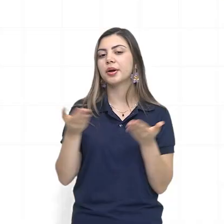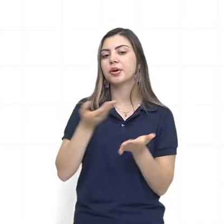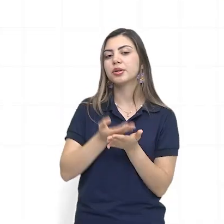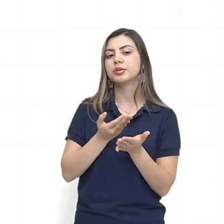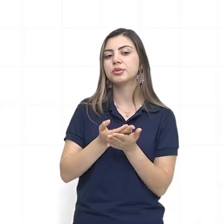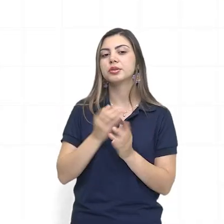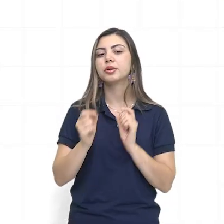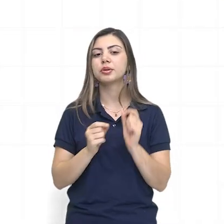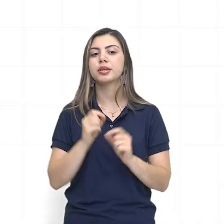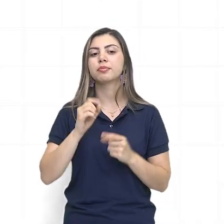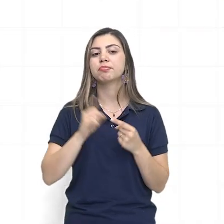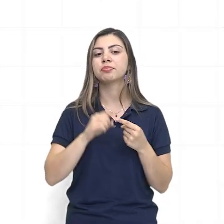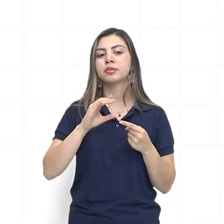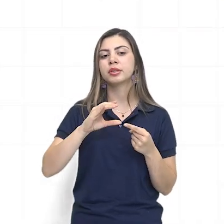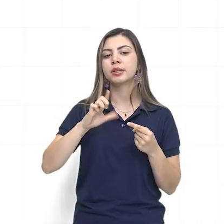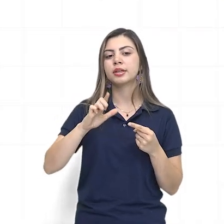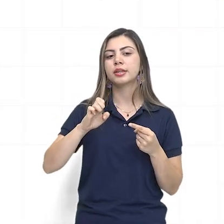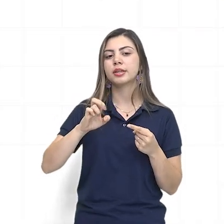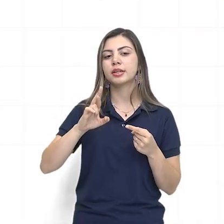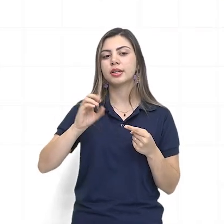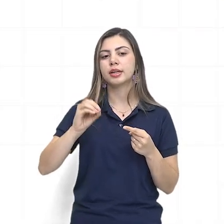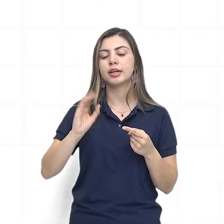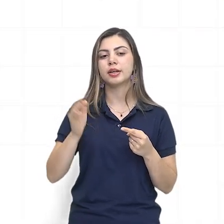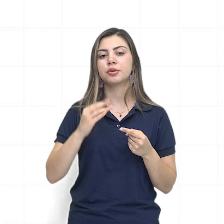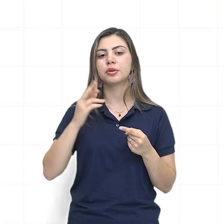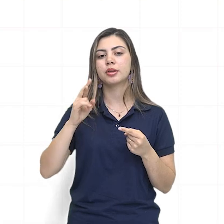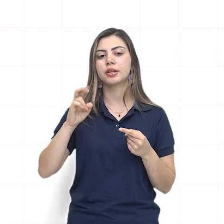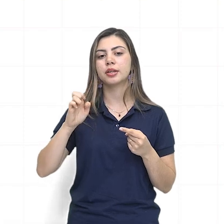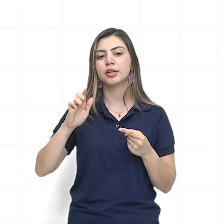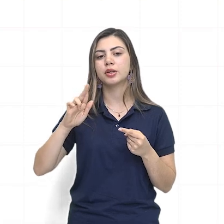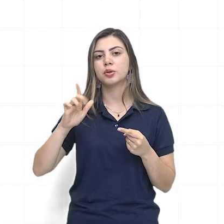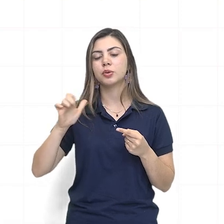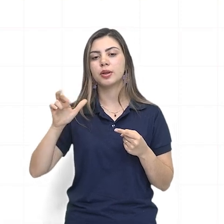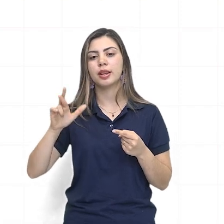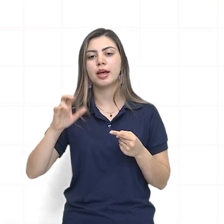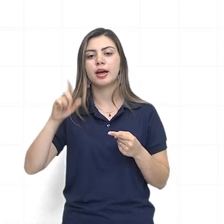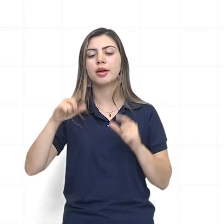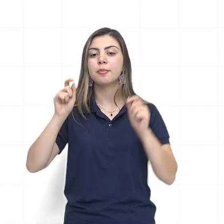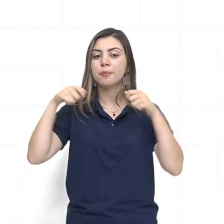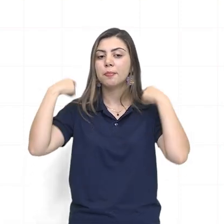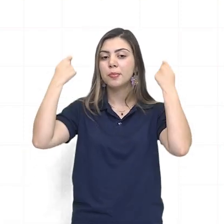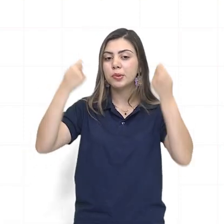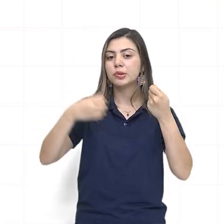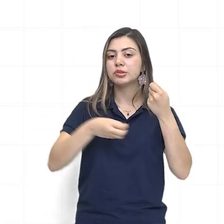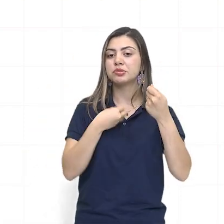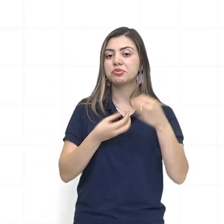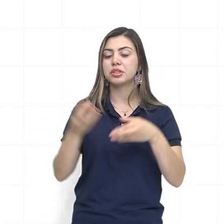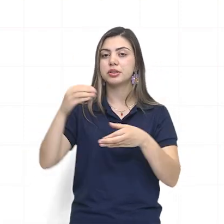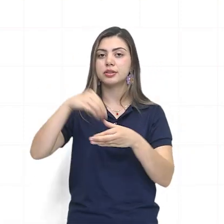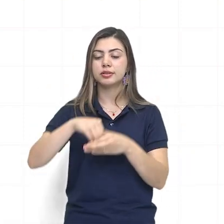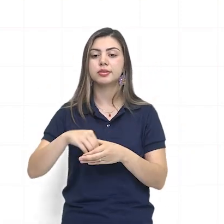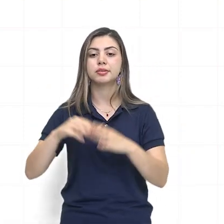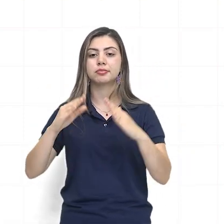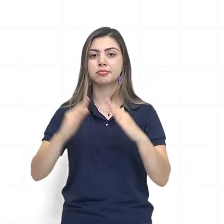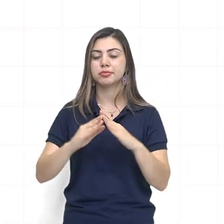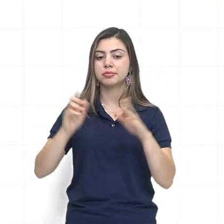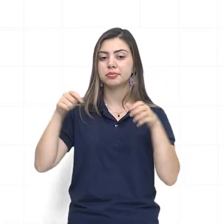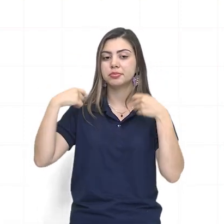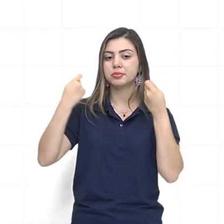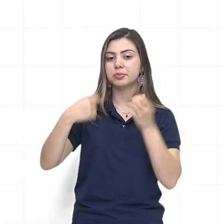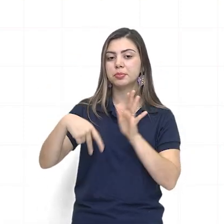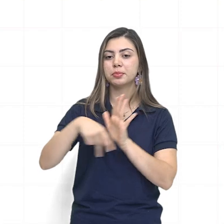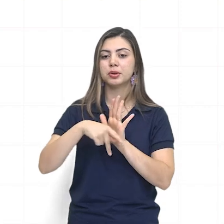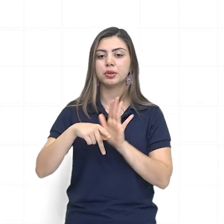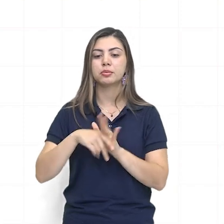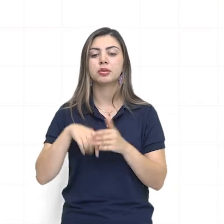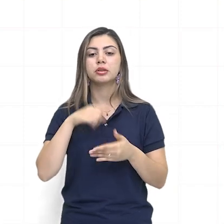o clero regular, formado então pelos monges, isto é, sacerdotes que viviam dentro dos mosteiros ou